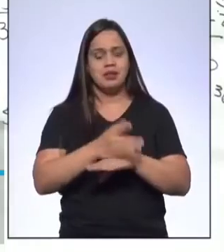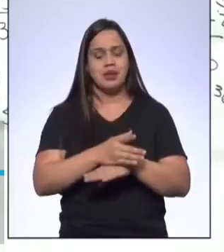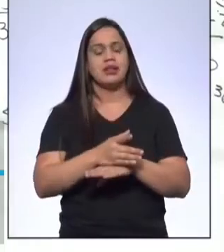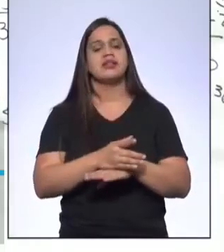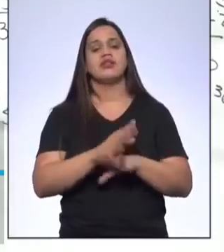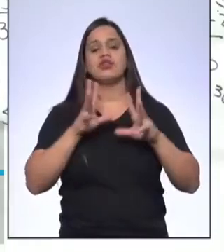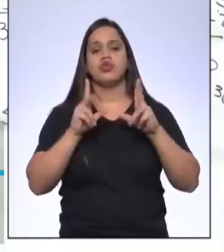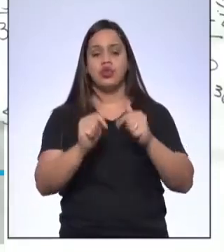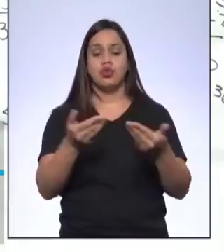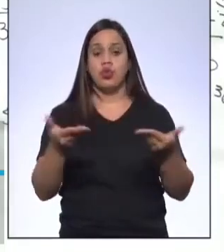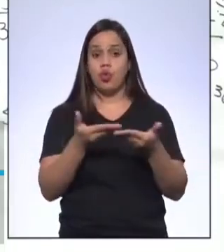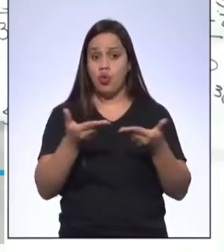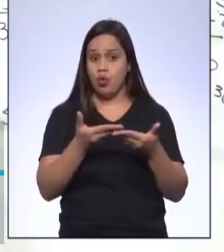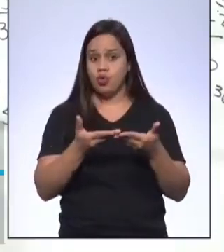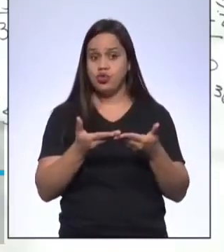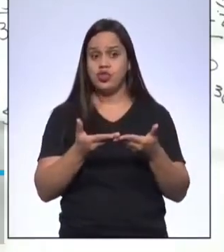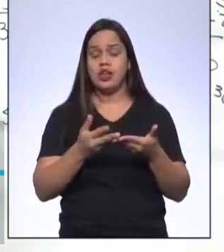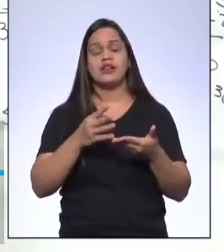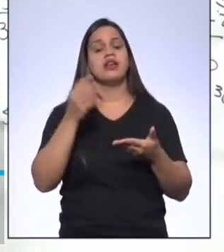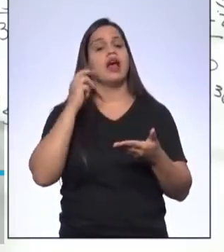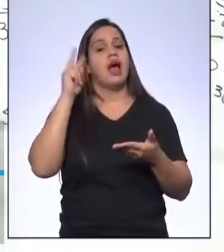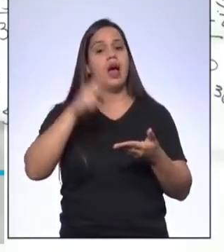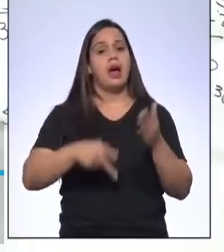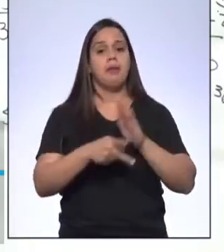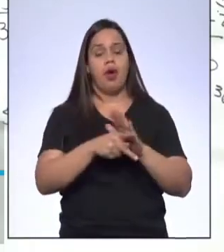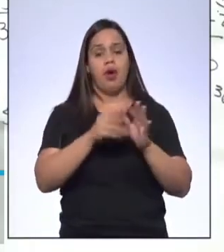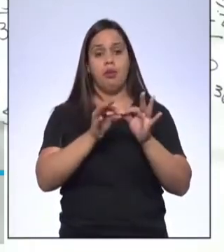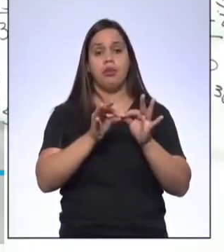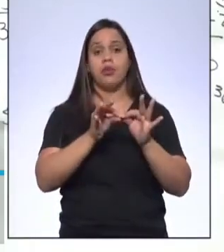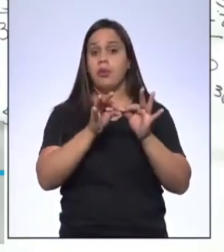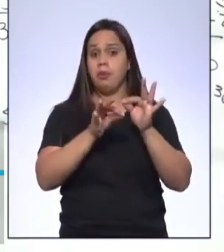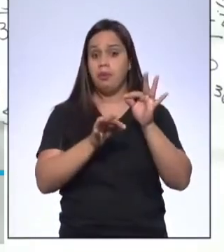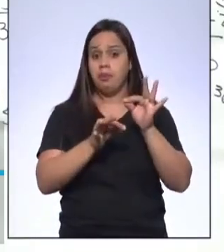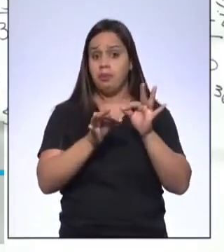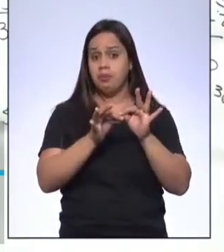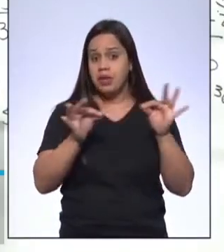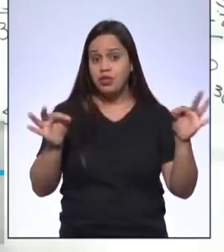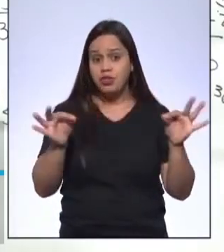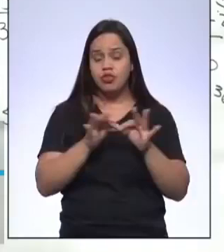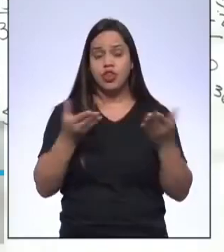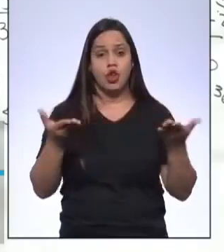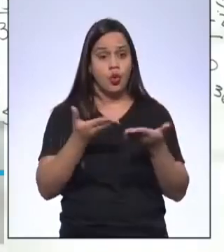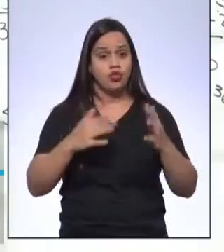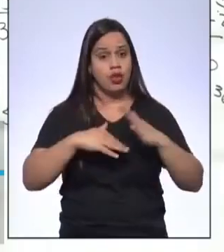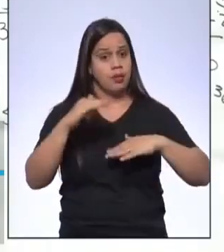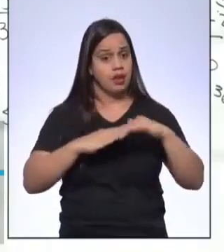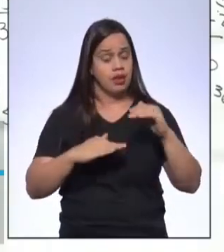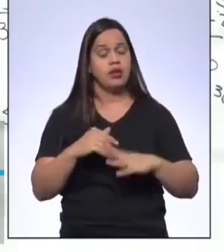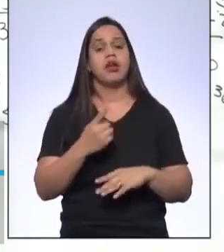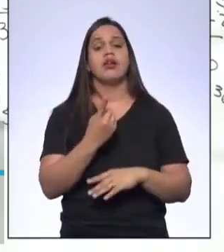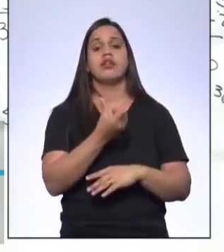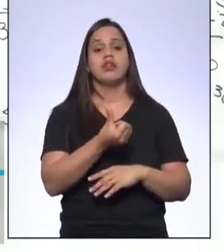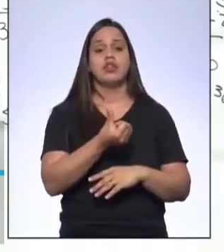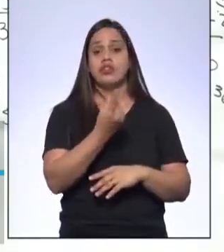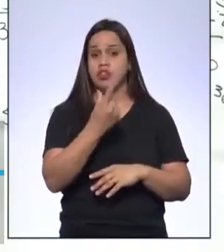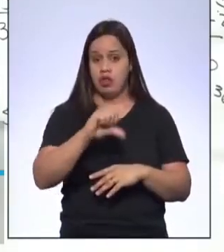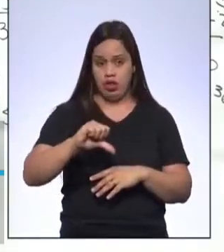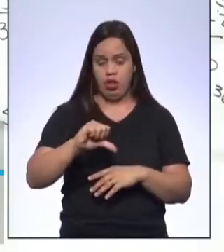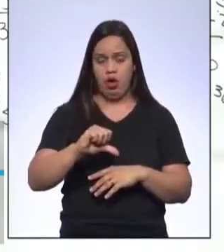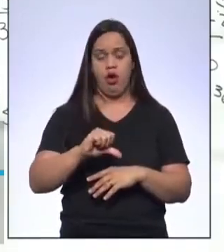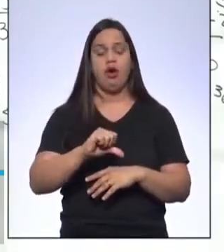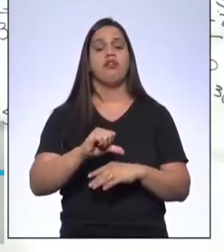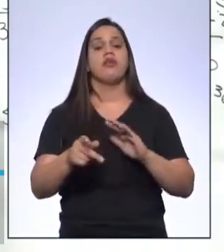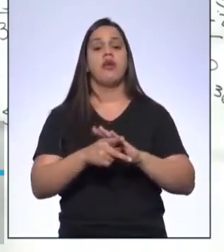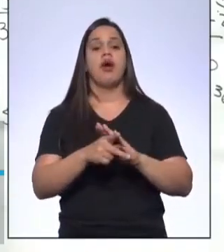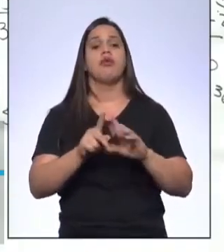vai começar uma habilidade nova. Essa habilidade foi a 19 do caderno dos setores selecionados, né? Habilidade do 8º